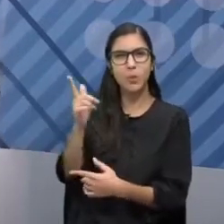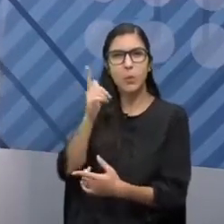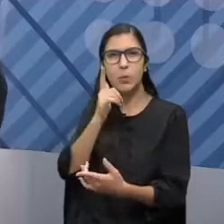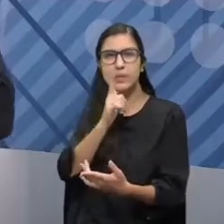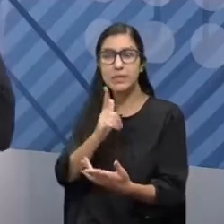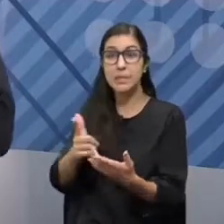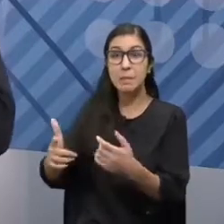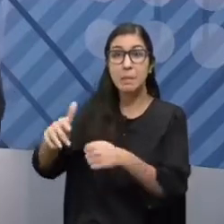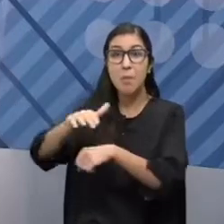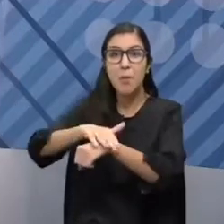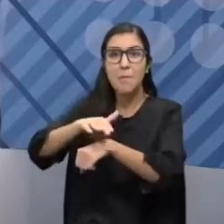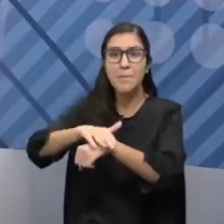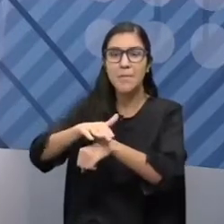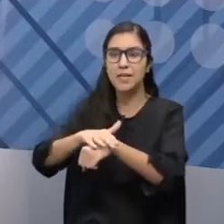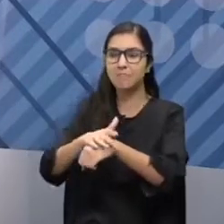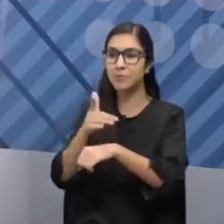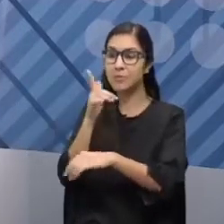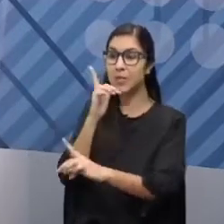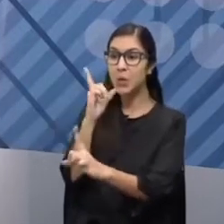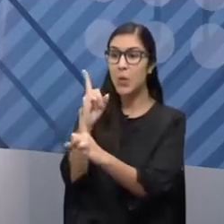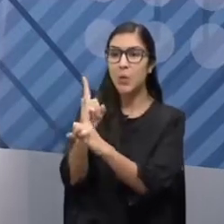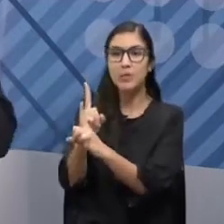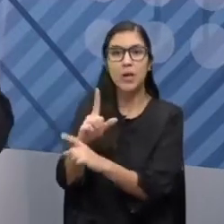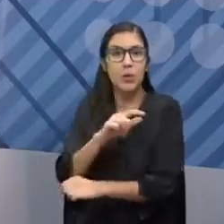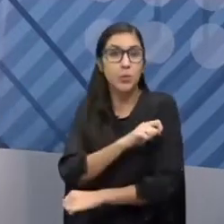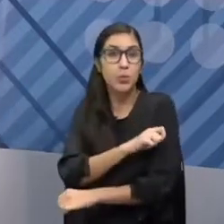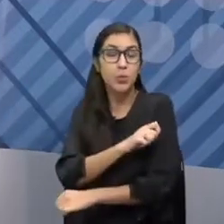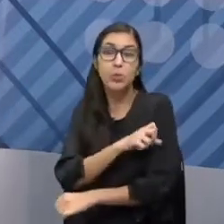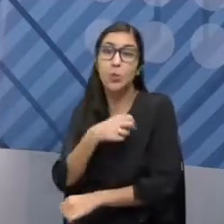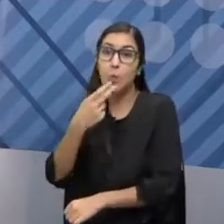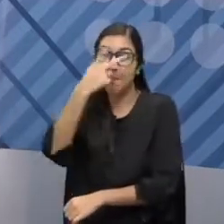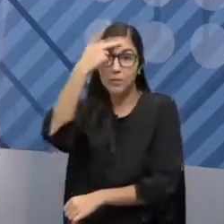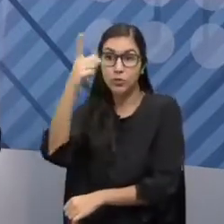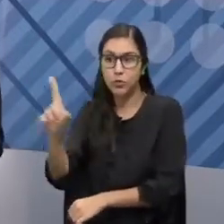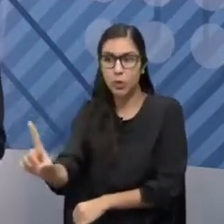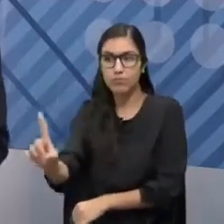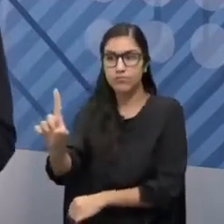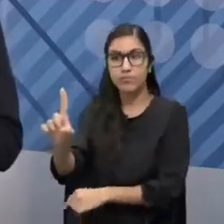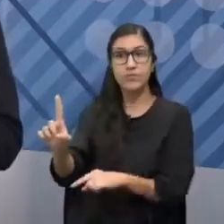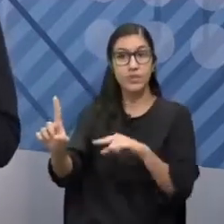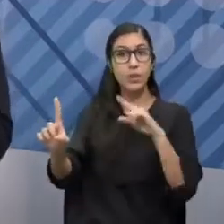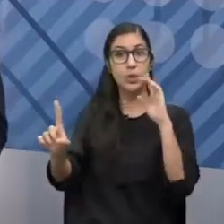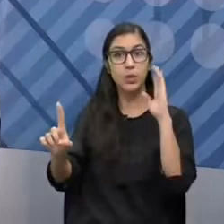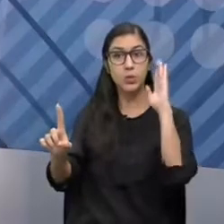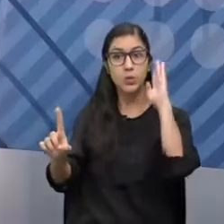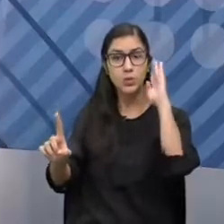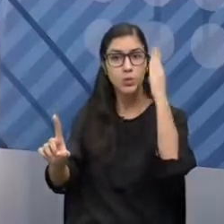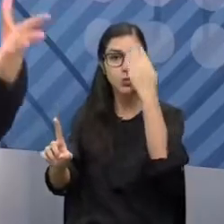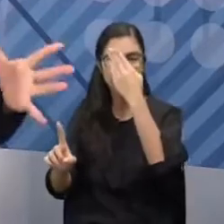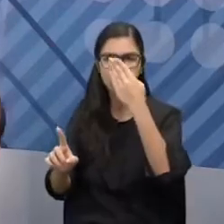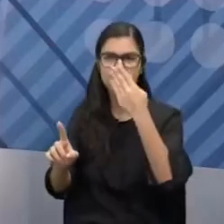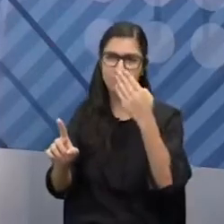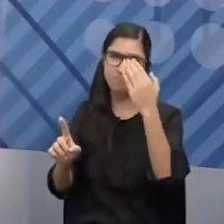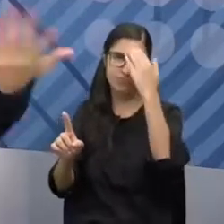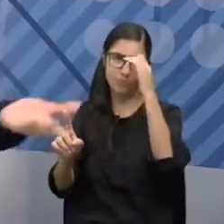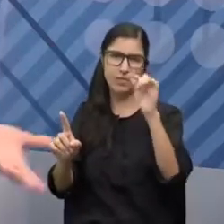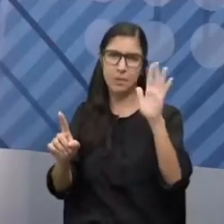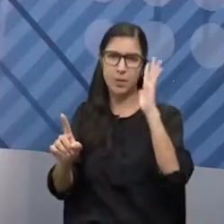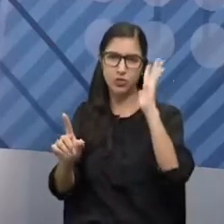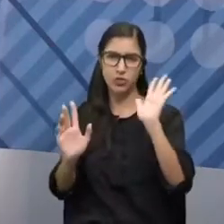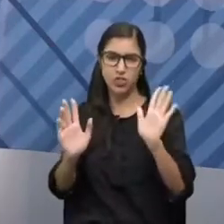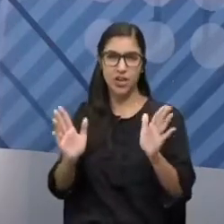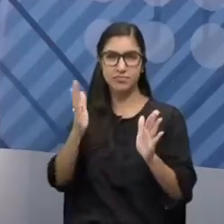esse momento de encontro com um aluno ou de uma pessoa com surdo-cegueira, né? Imagino que todos